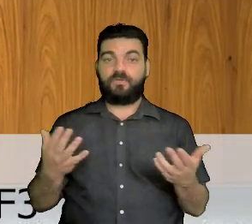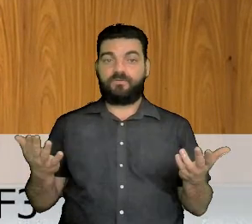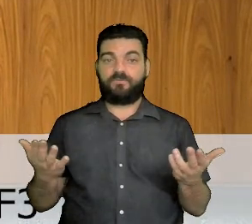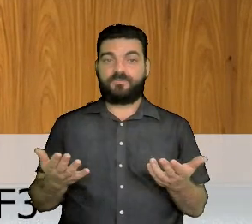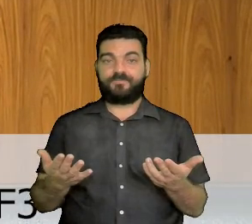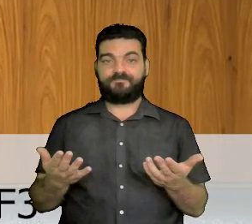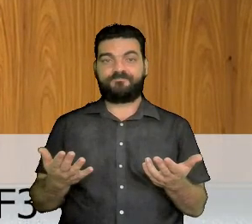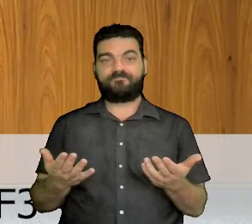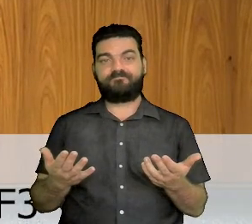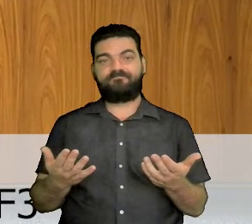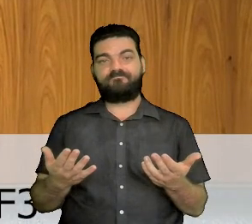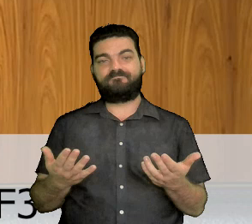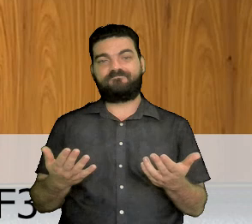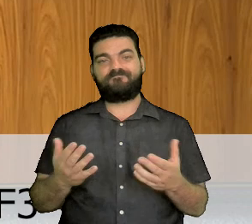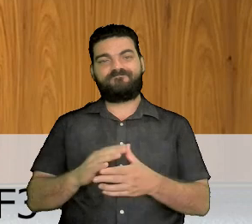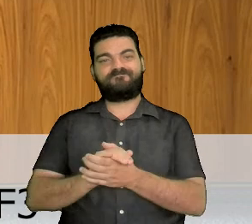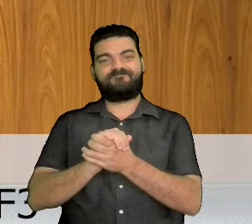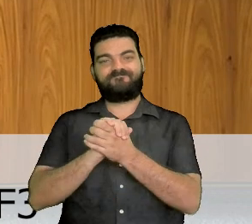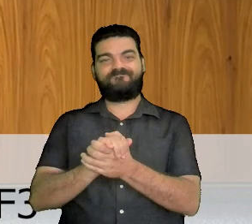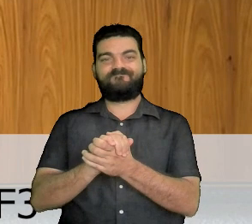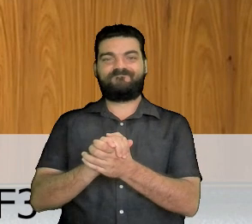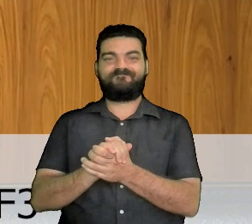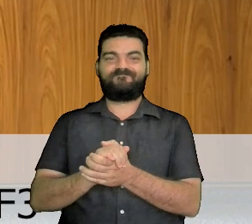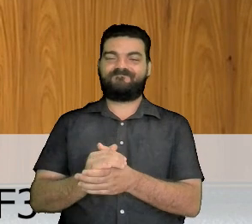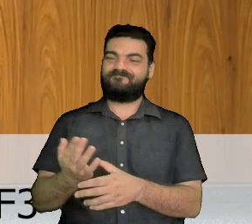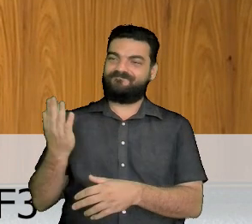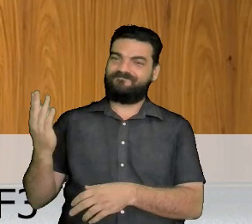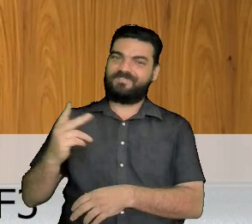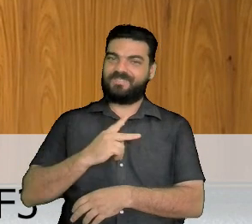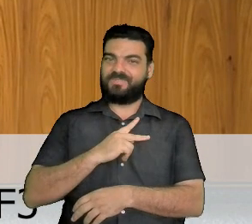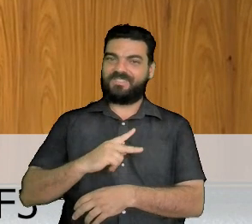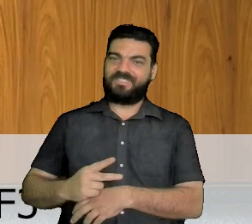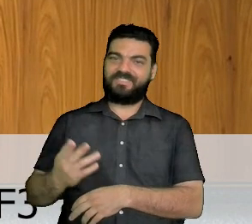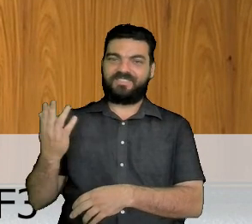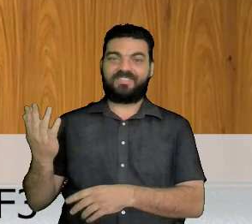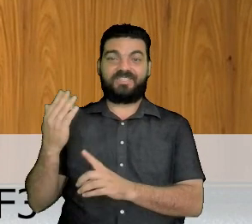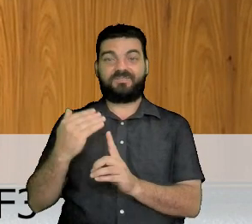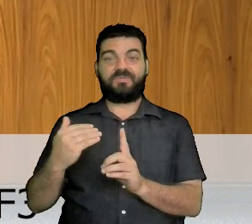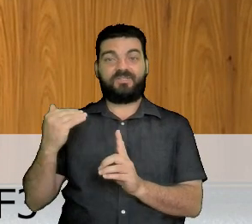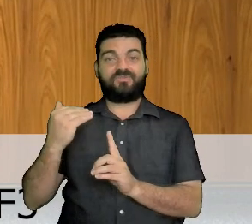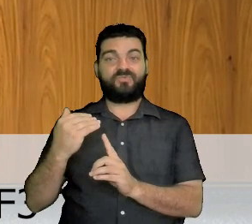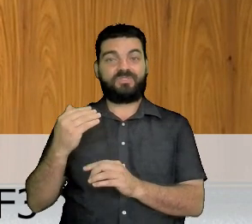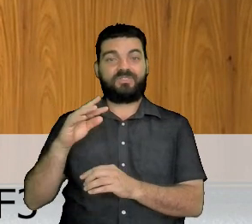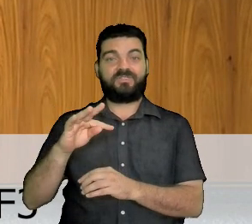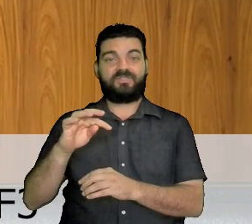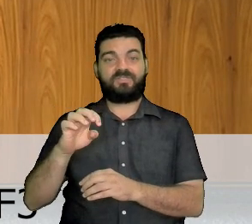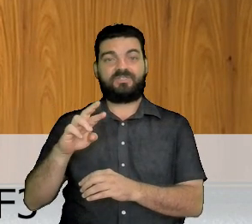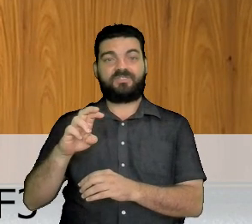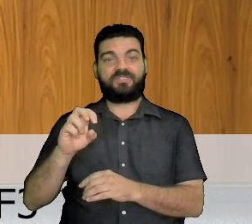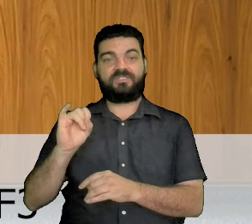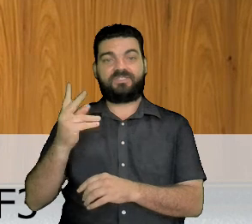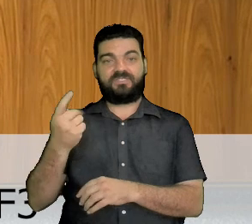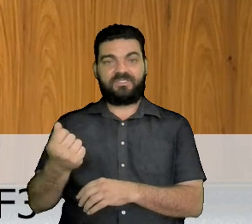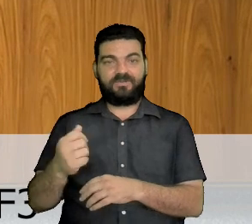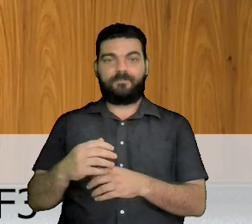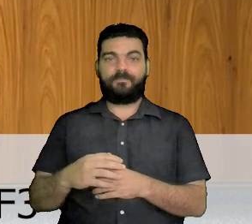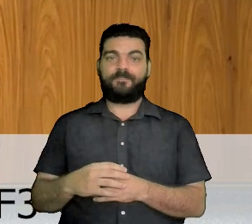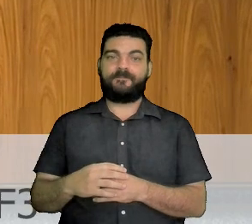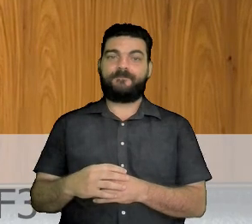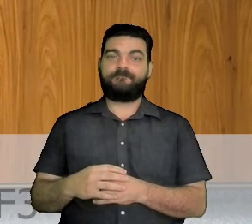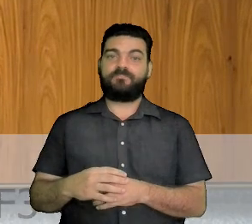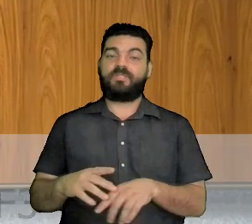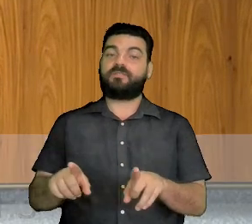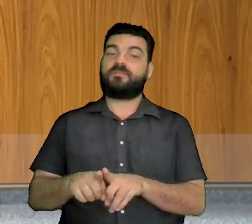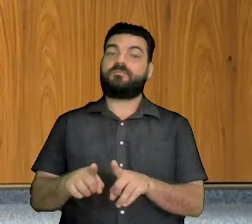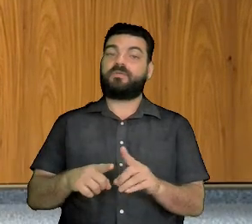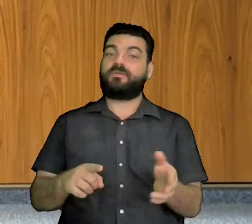Bem, obrigado. Inicialmente, mais uma vez, cumprimento minha querida presidente, doutora desembargadora